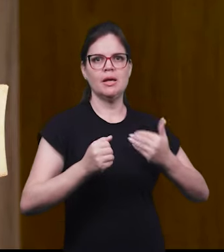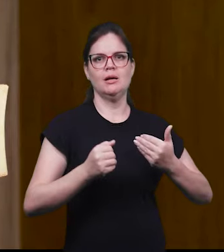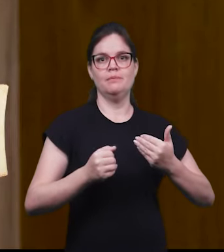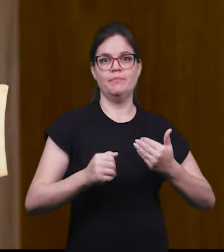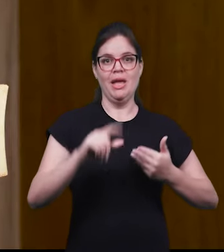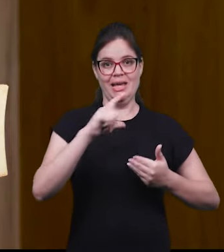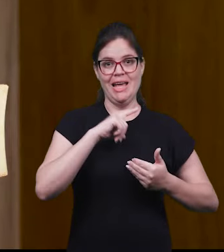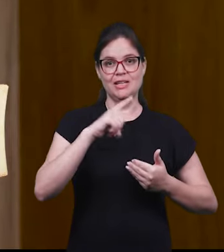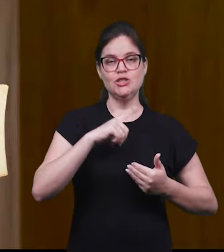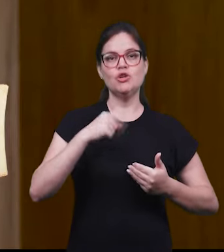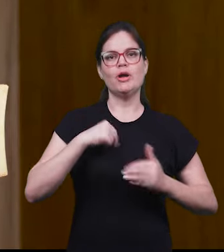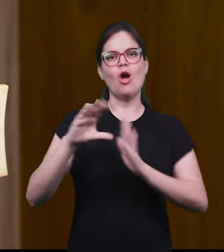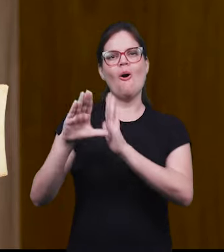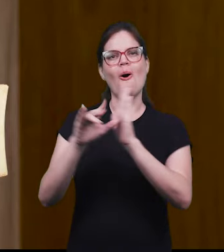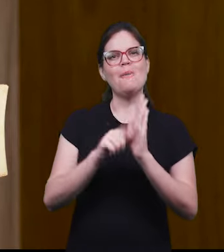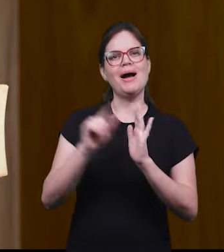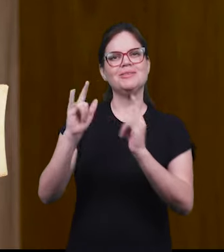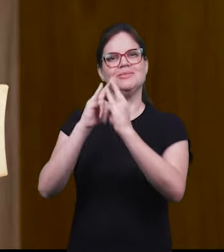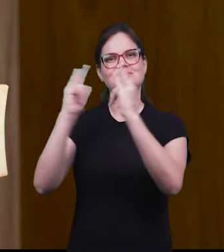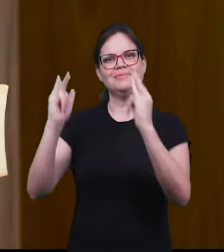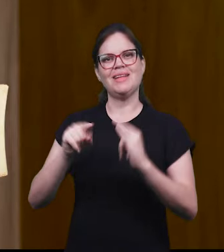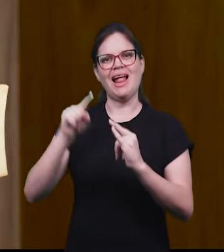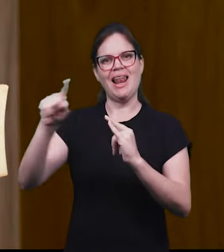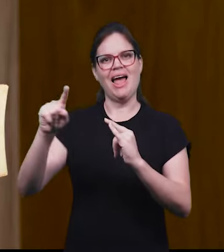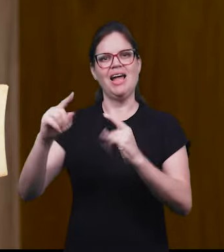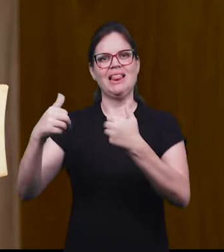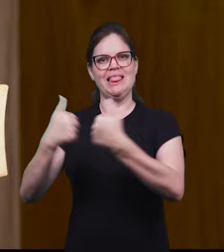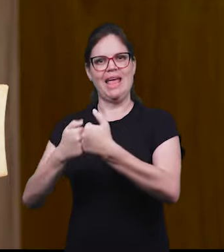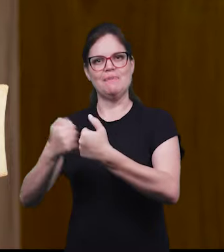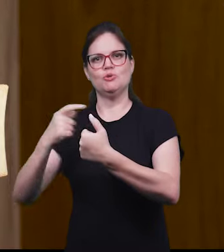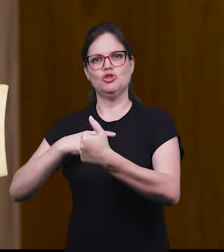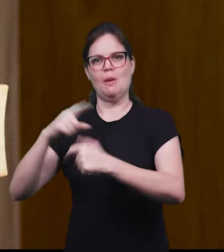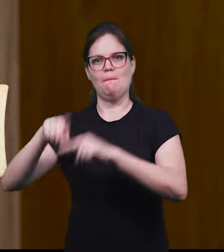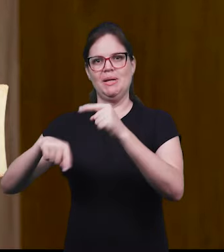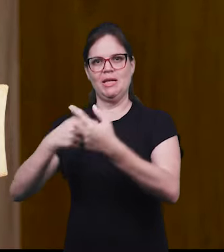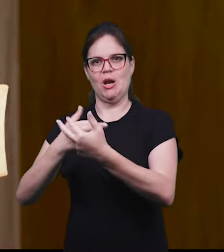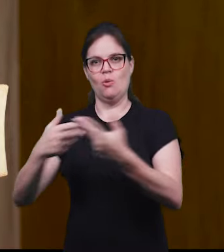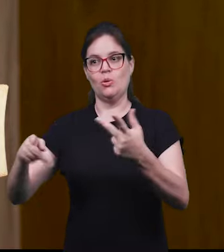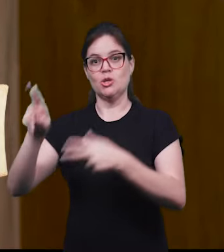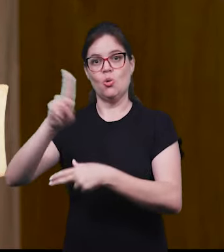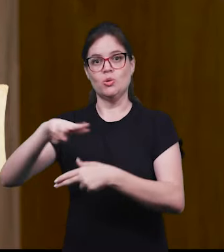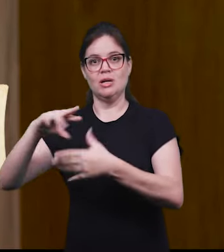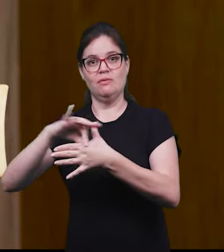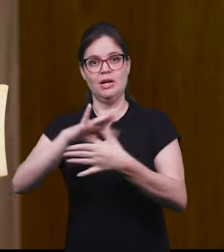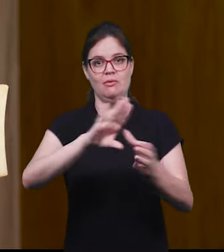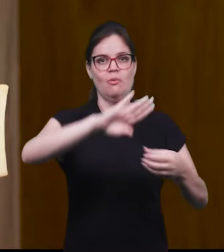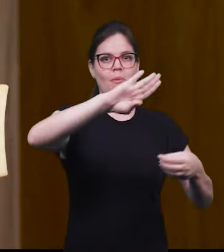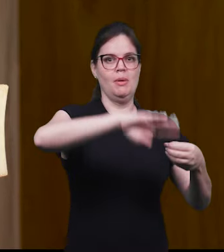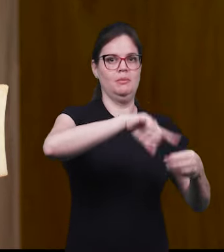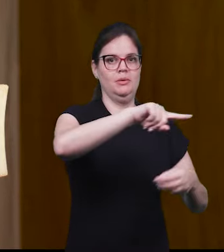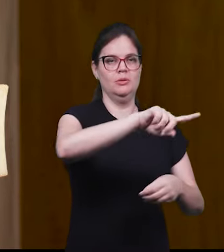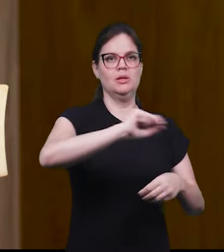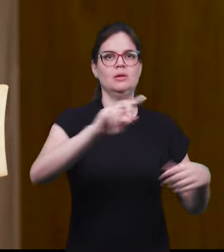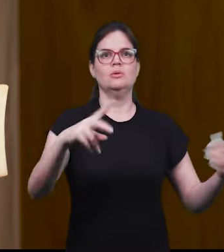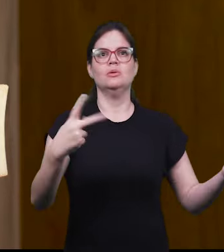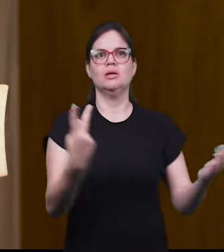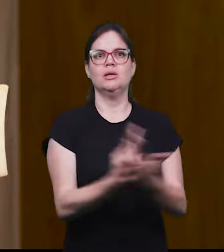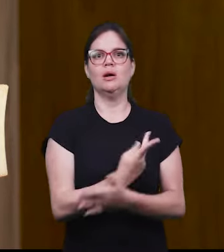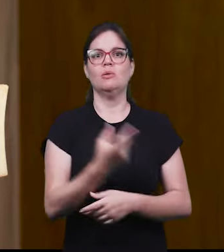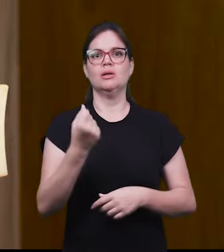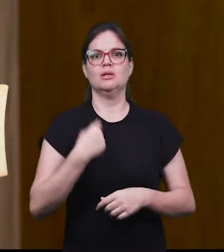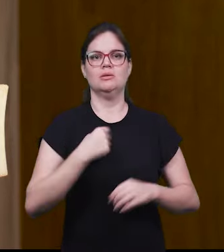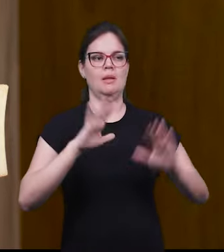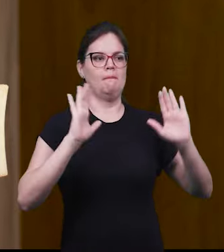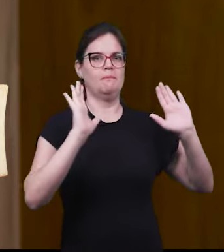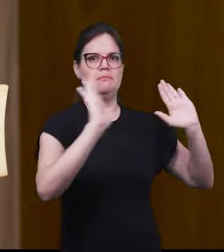utensílios do templo que eles tinham levado de Jerusalém, lá para a Babilônia. Estavam no meio da festa, e aí o que apareceu